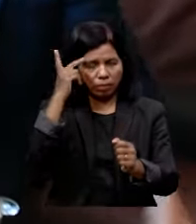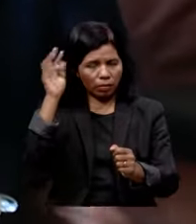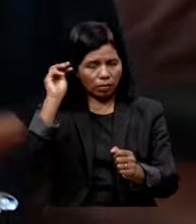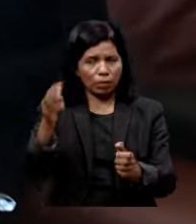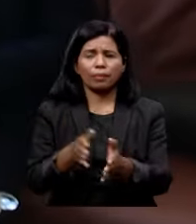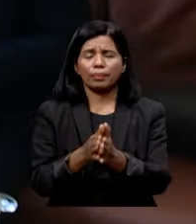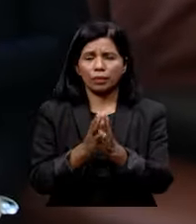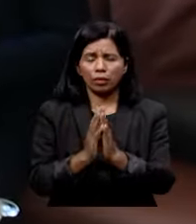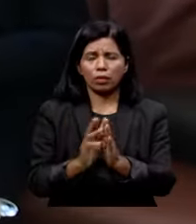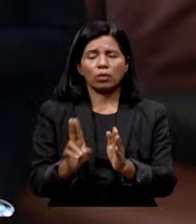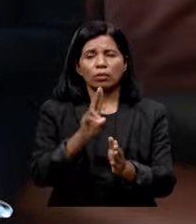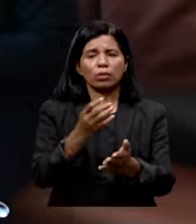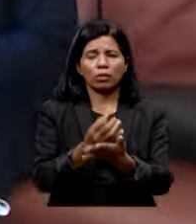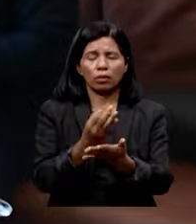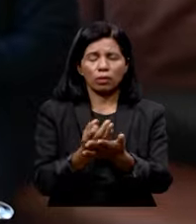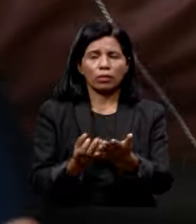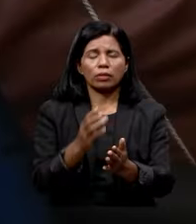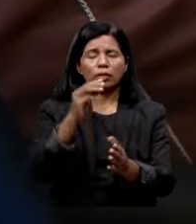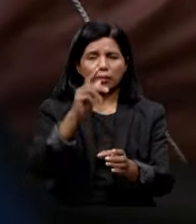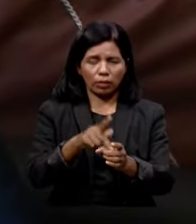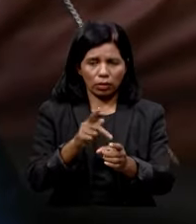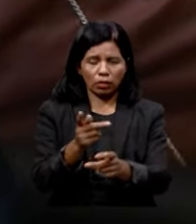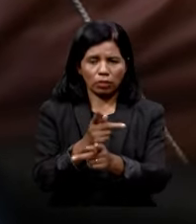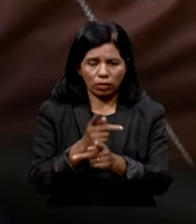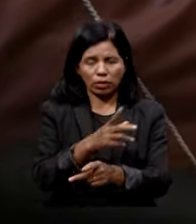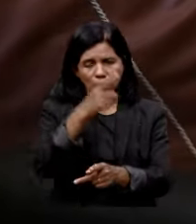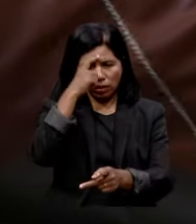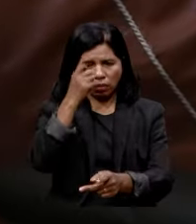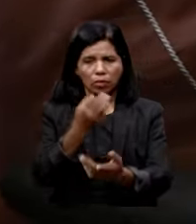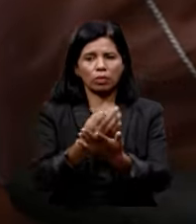Russo atugasta fundo minerai ho cuidado, tamba receitas russa